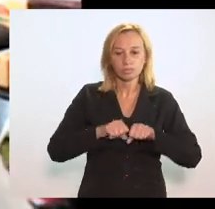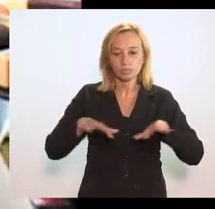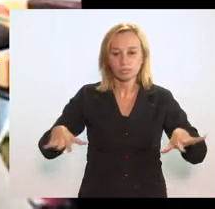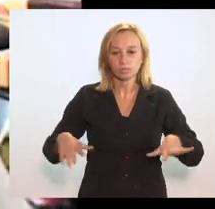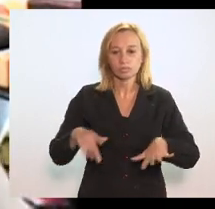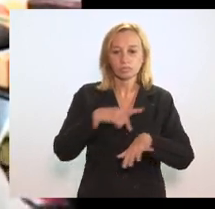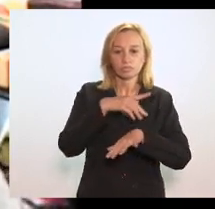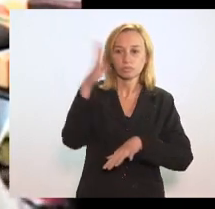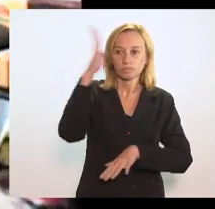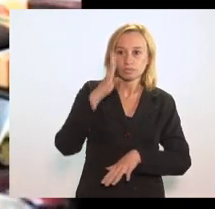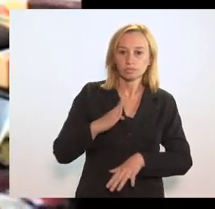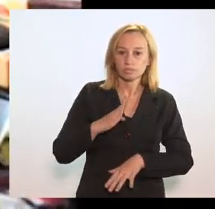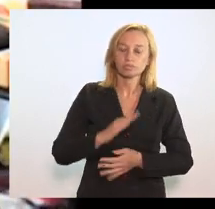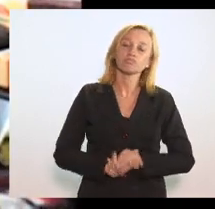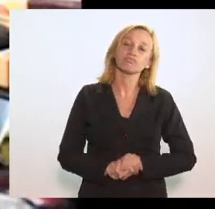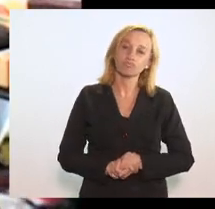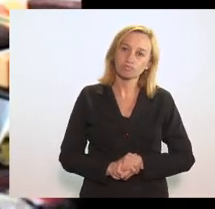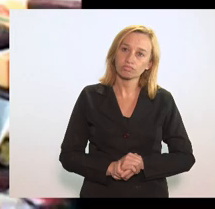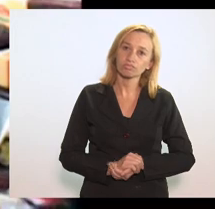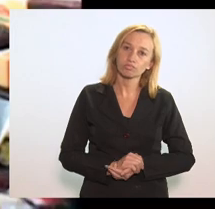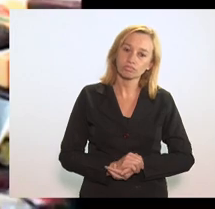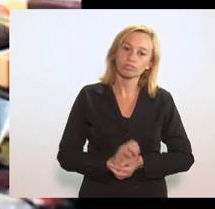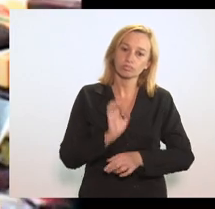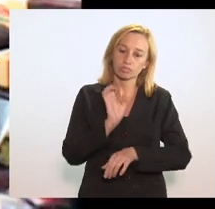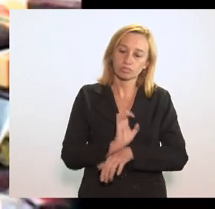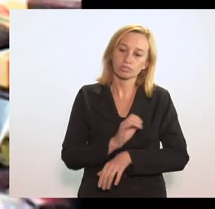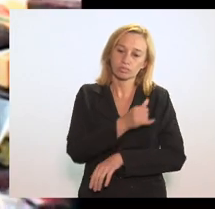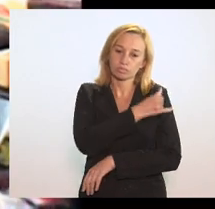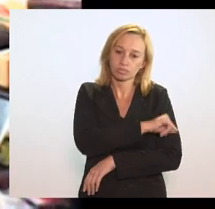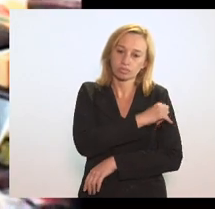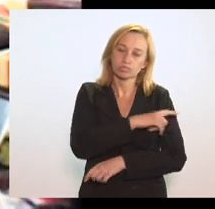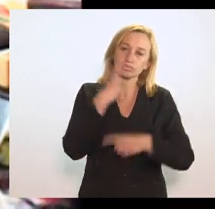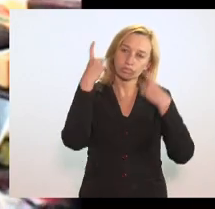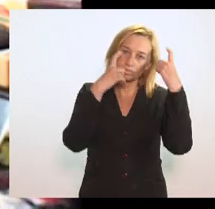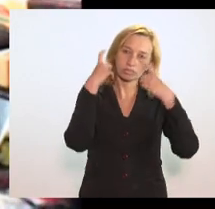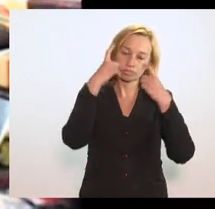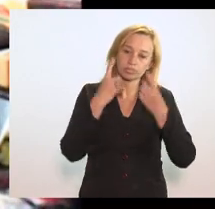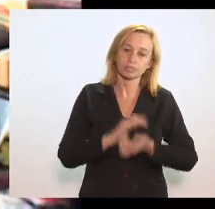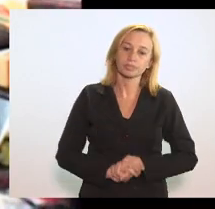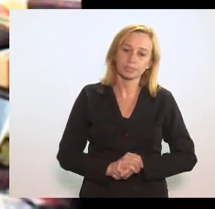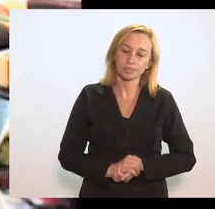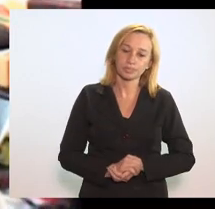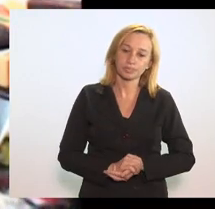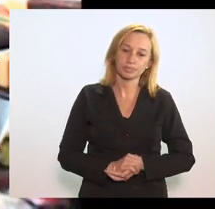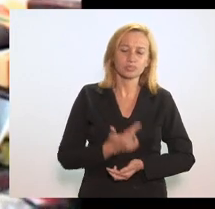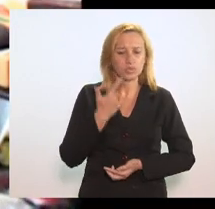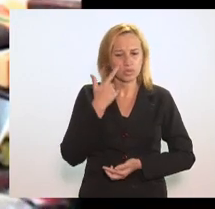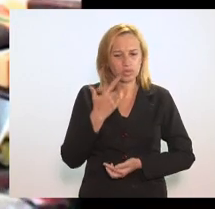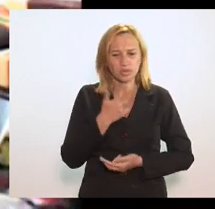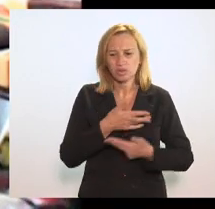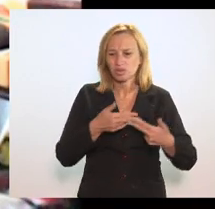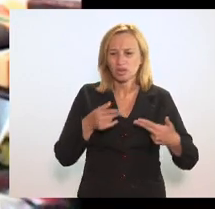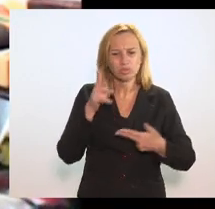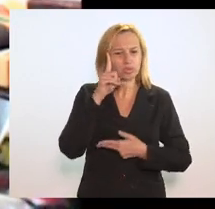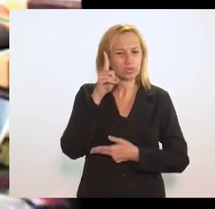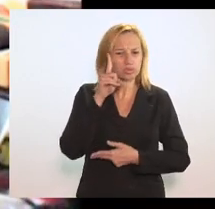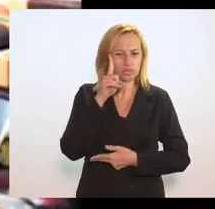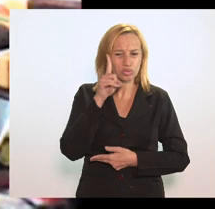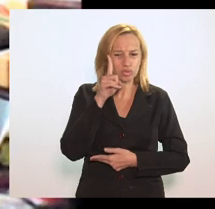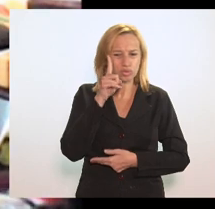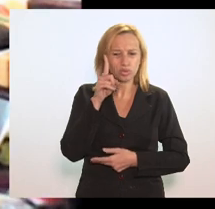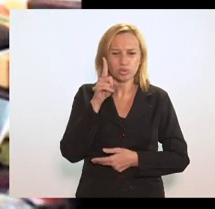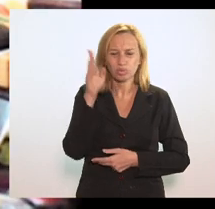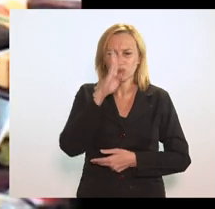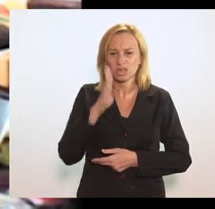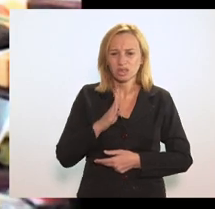Brasil e a minha preocupação com o estado do Rio de Janeiro. A gente tem assistido todos os dias, o